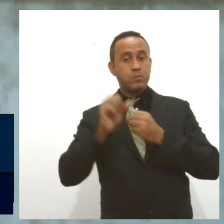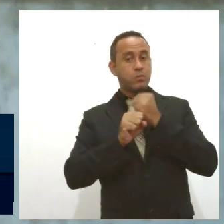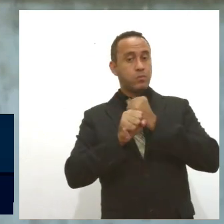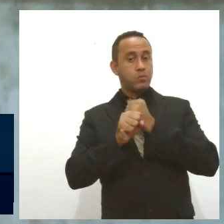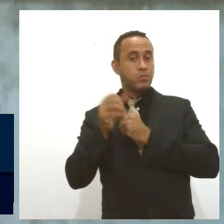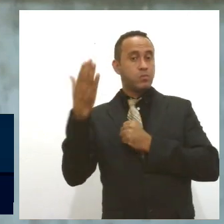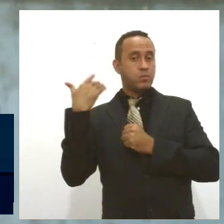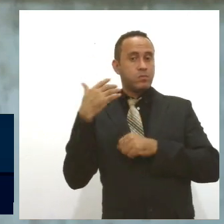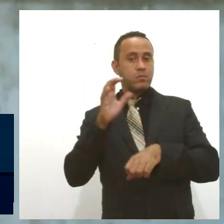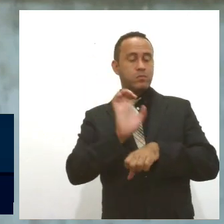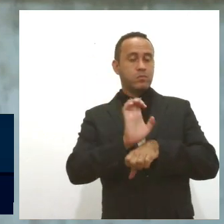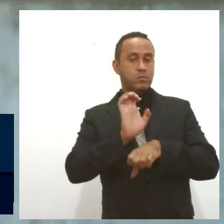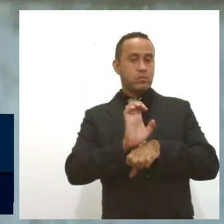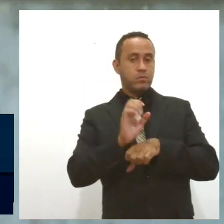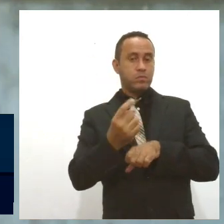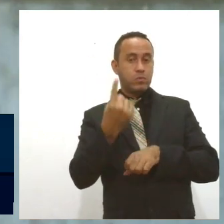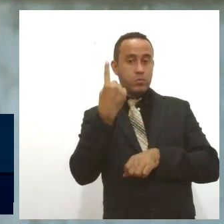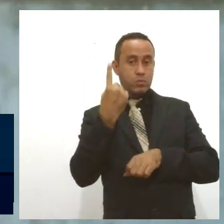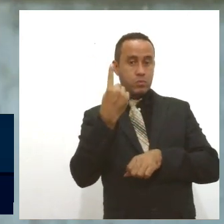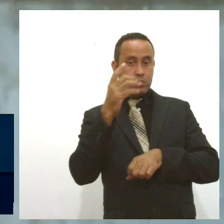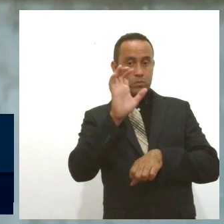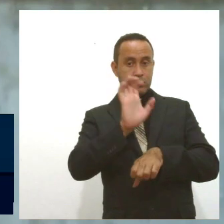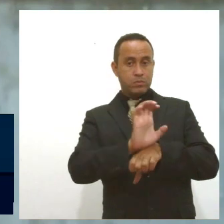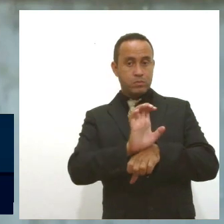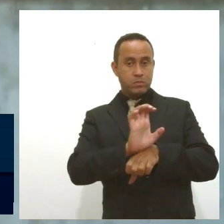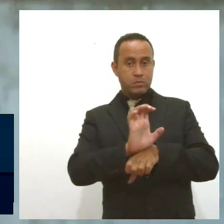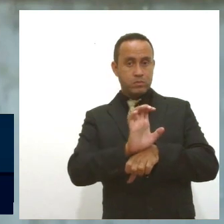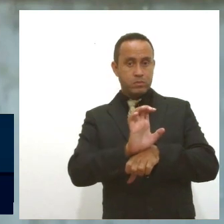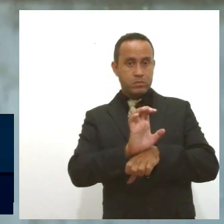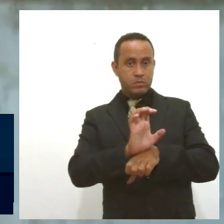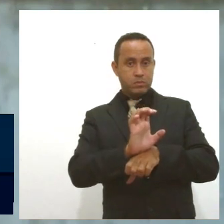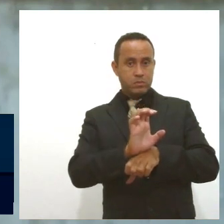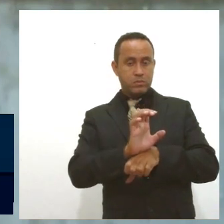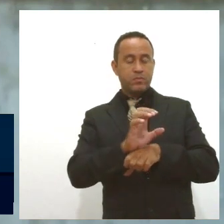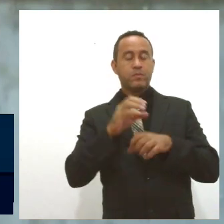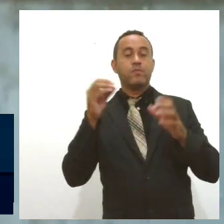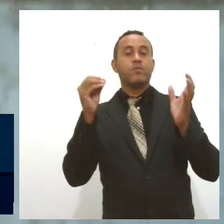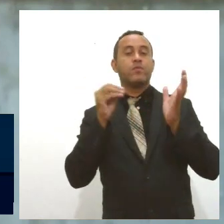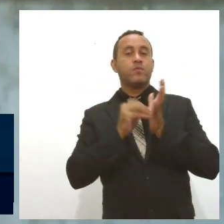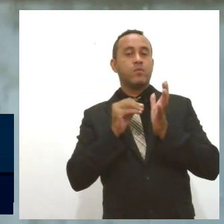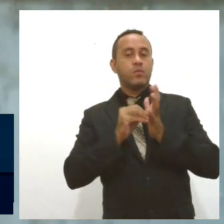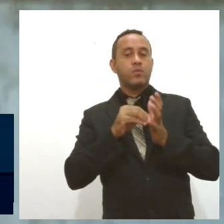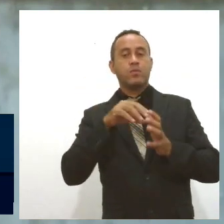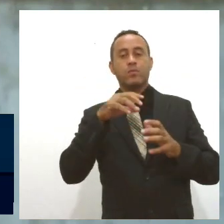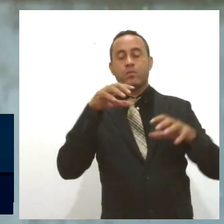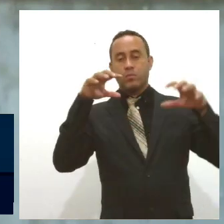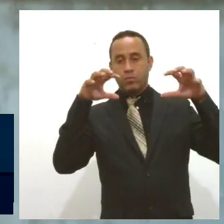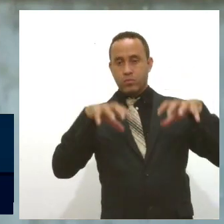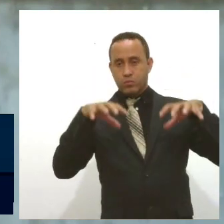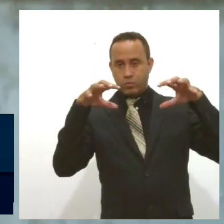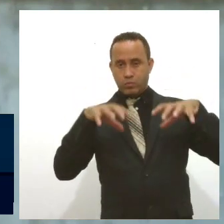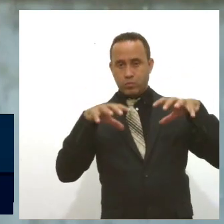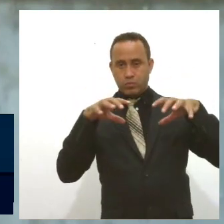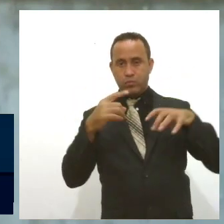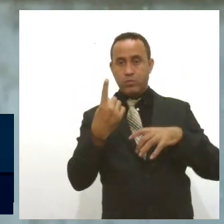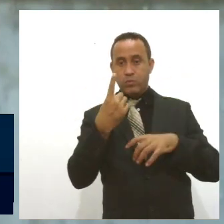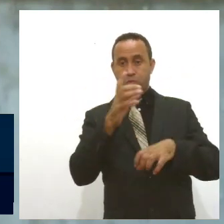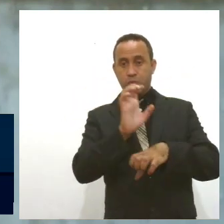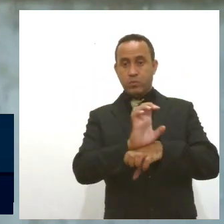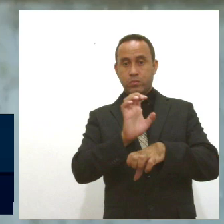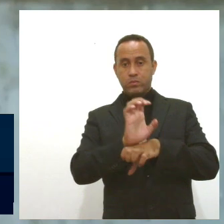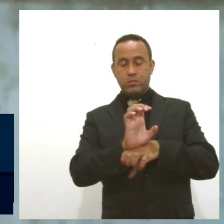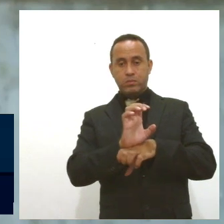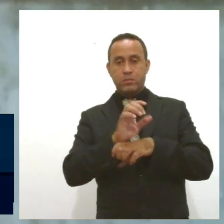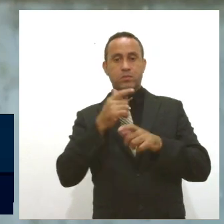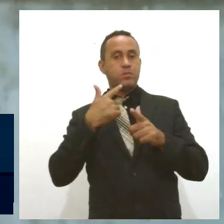Você veja, o estado de Sergipe foi o único estado do Nordeste que, apesar da grande estiagem, foi o único estado do Nordeste que